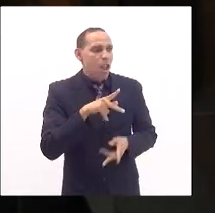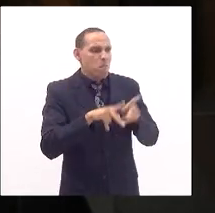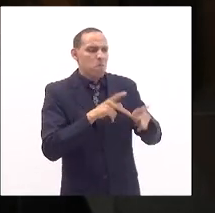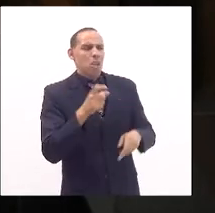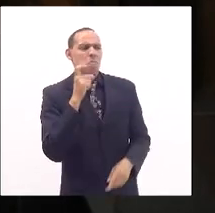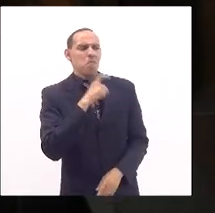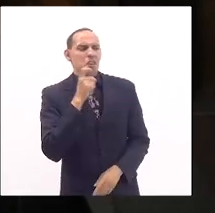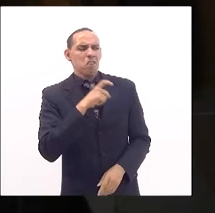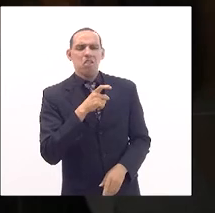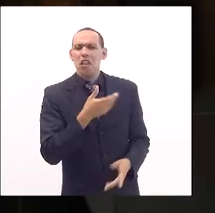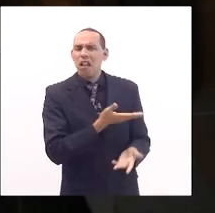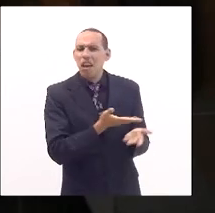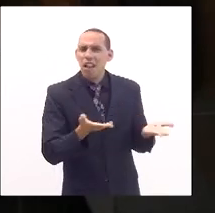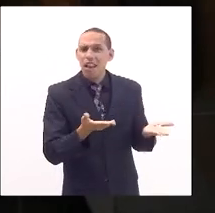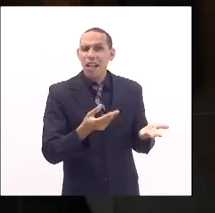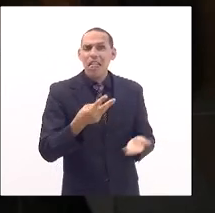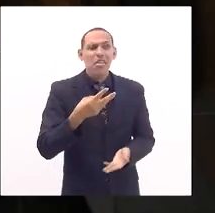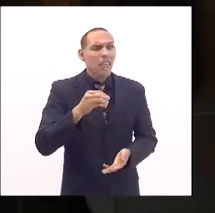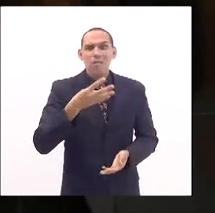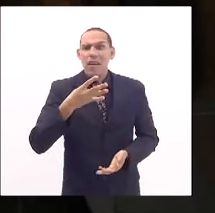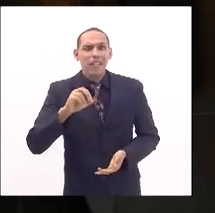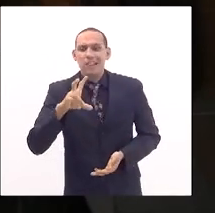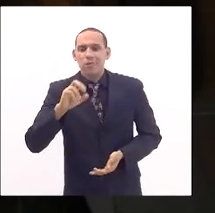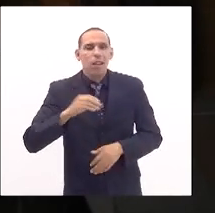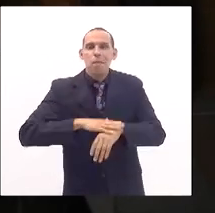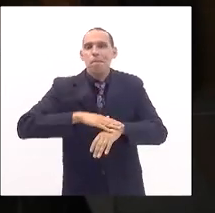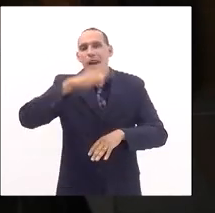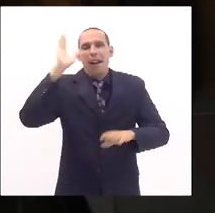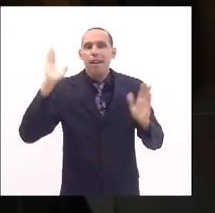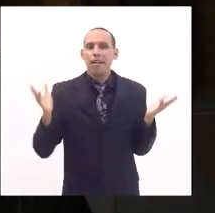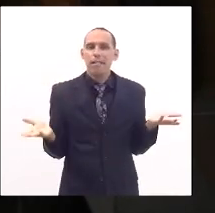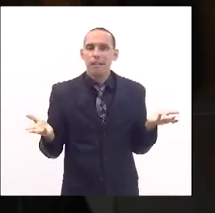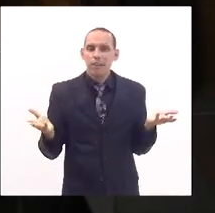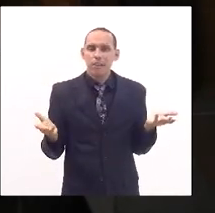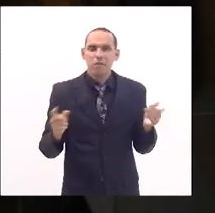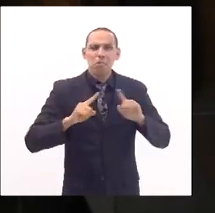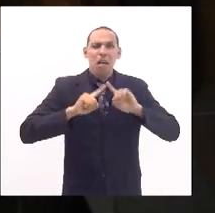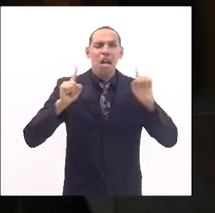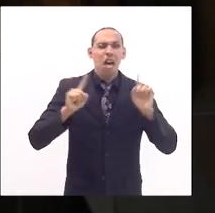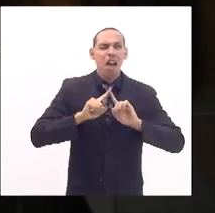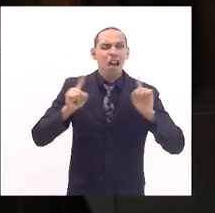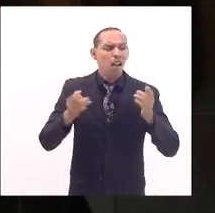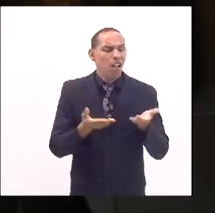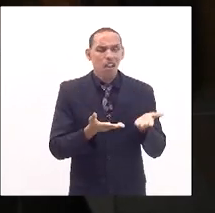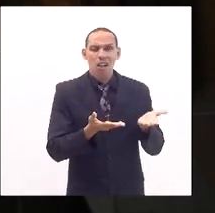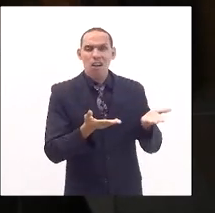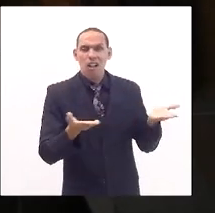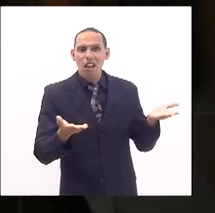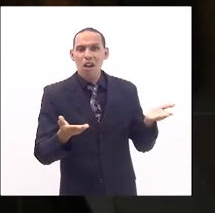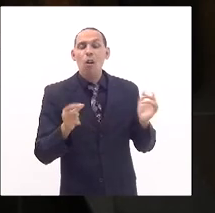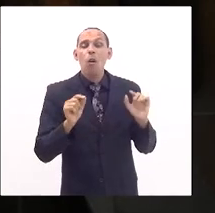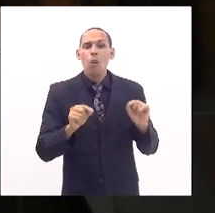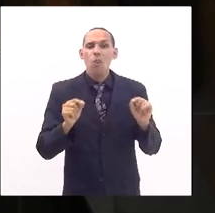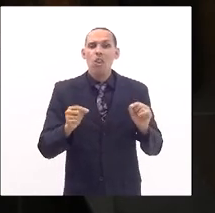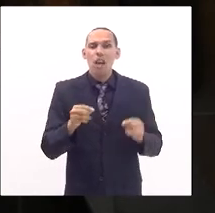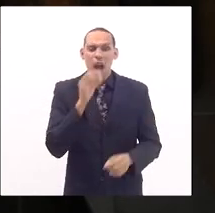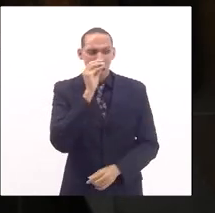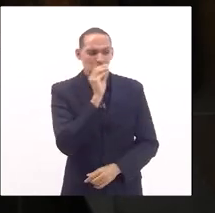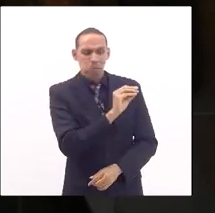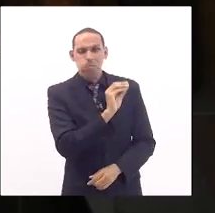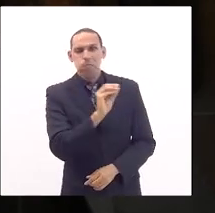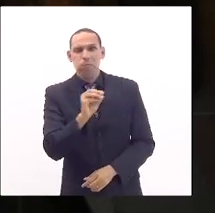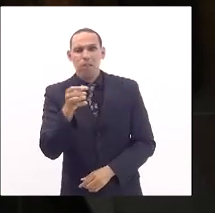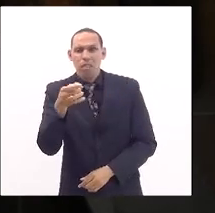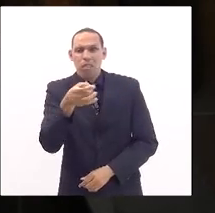pacientes mais de 30 50 40 Presidente reclamando daquele descaso que a gente estava